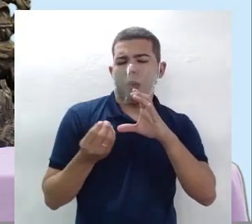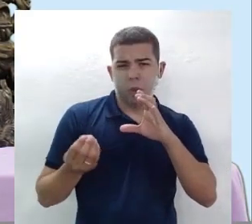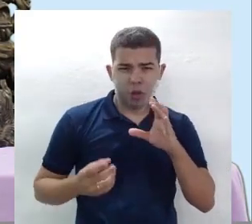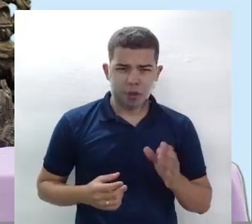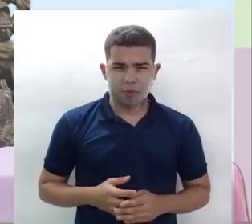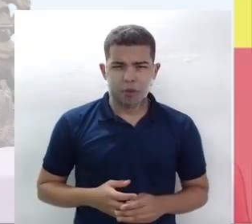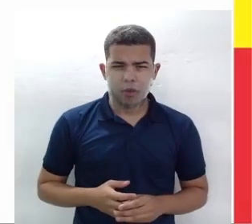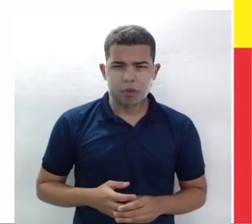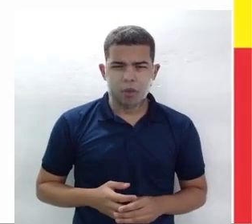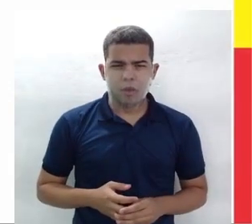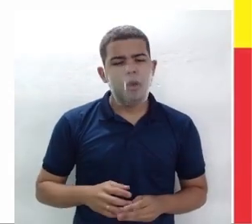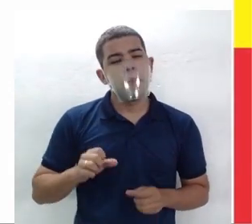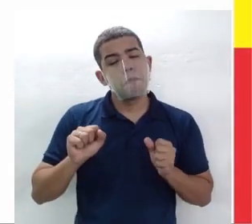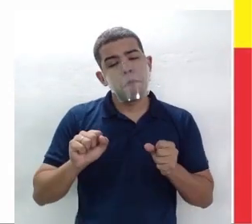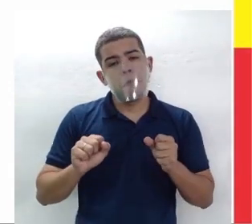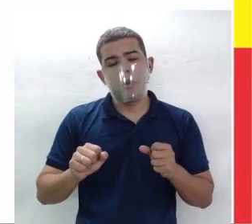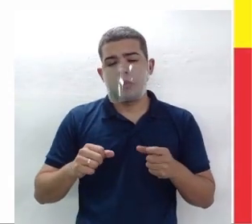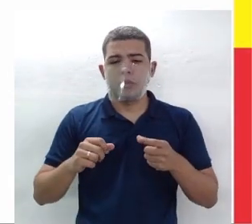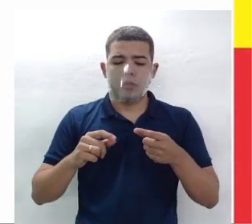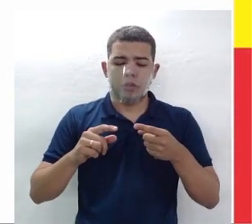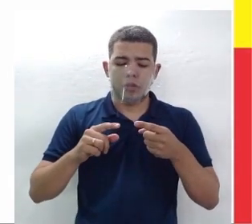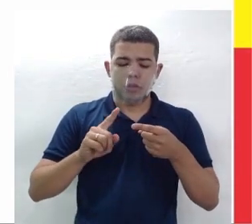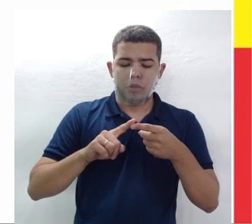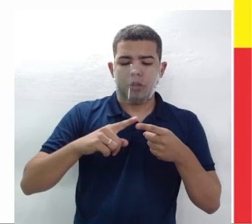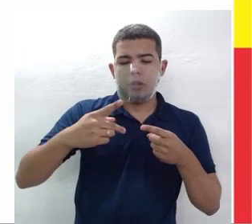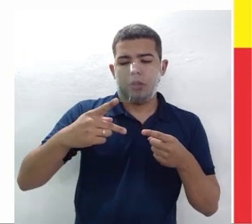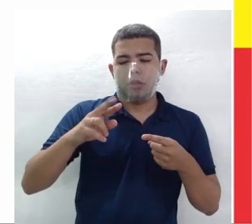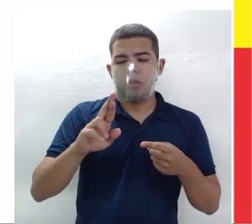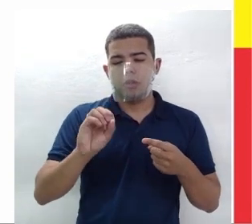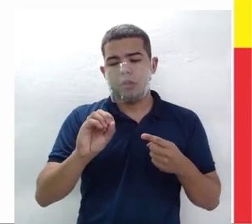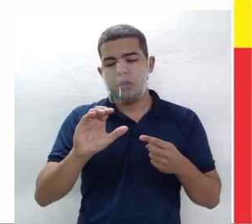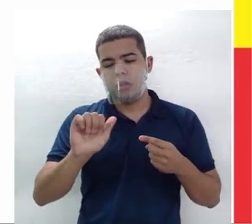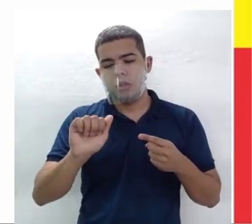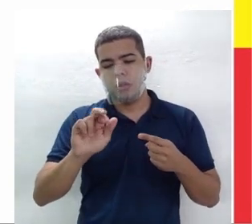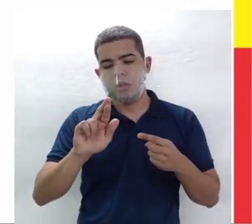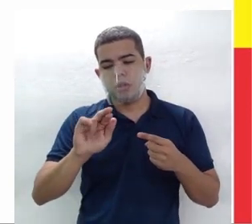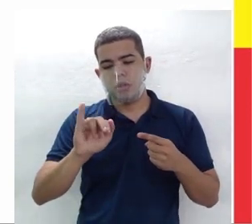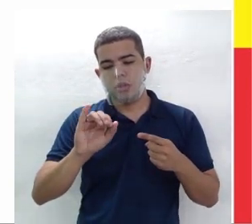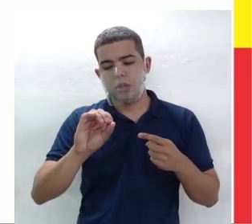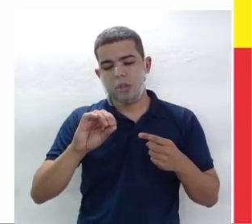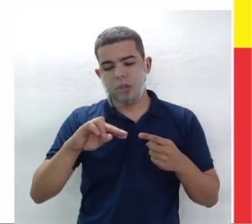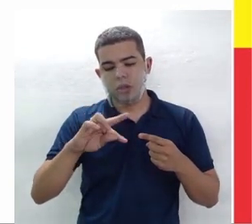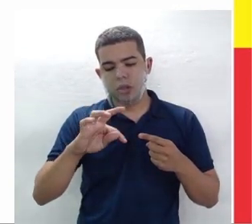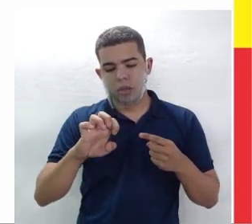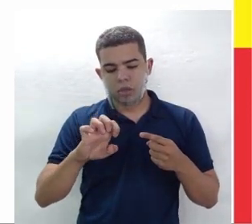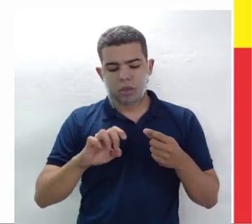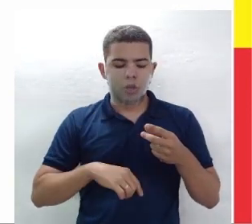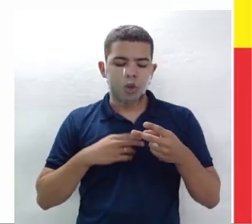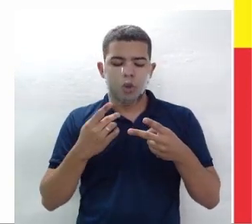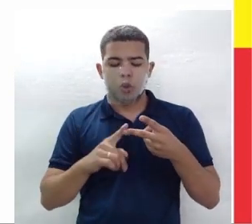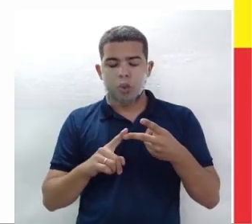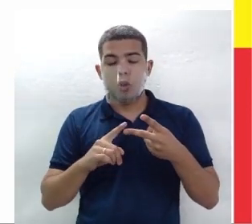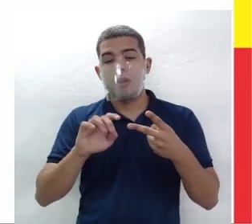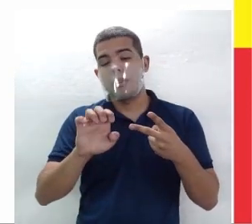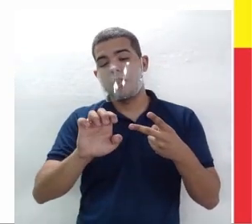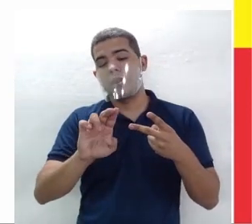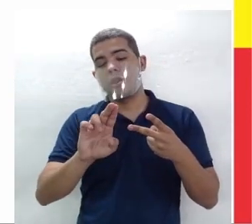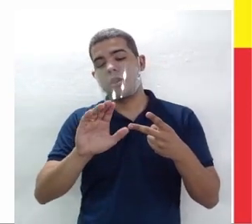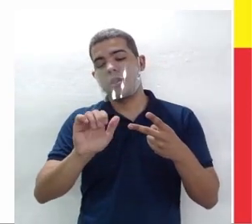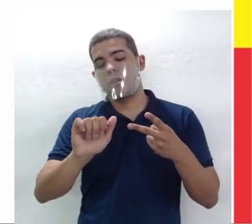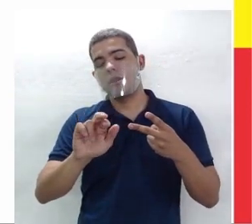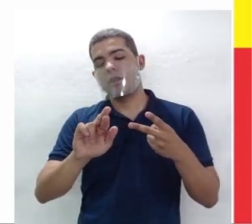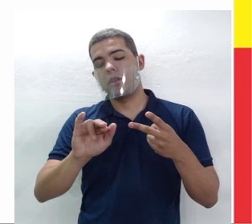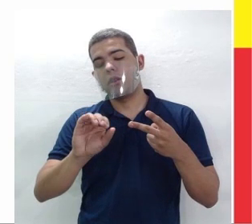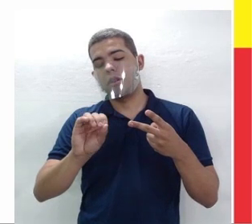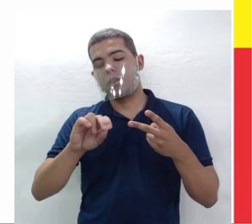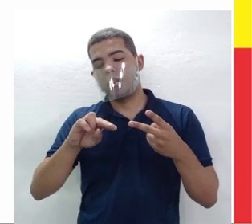ser procarionte e eucarionte. Então, na telinha você pode ver uma célula que é